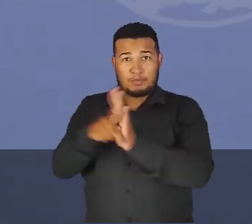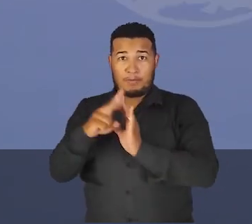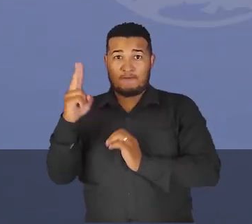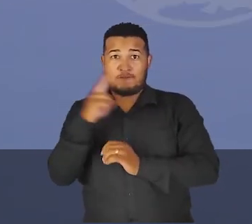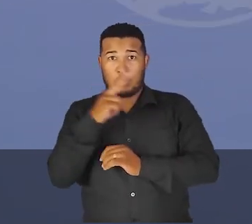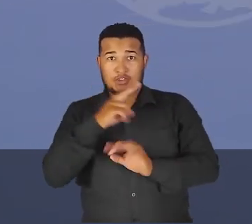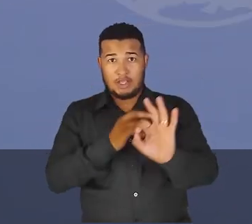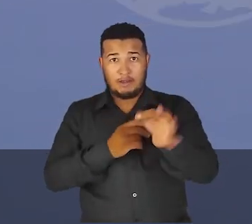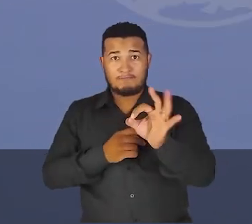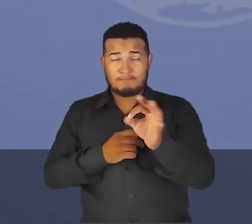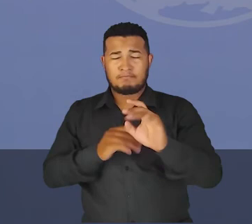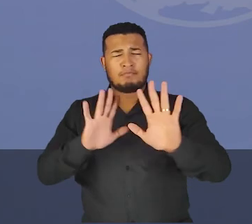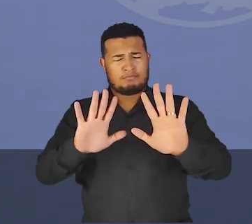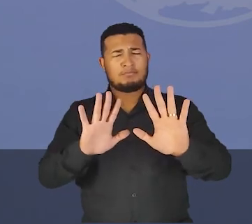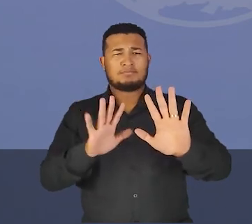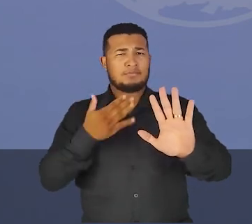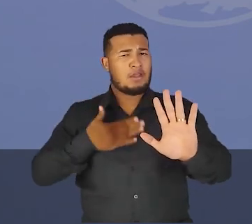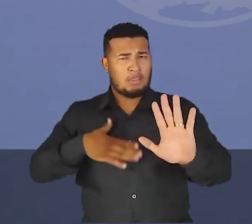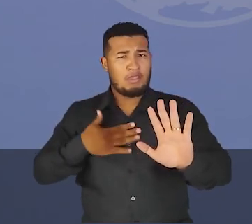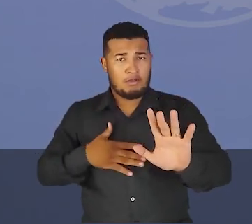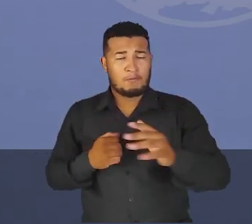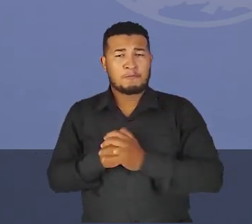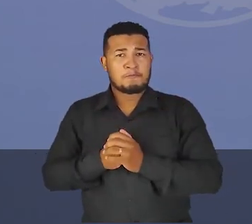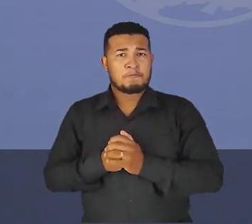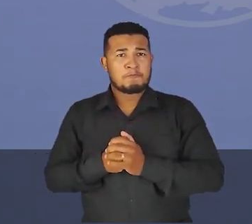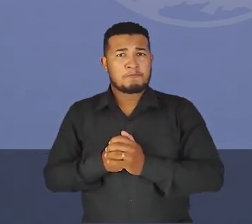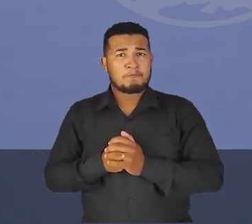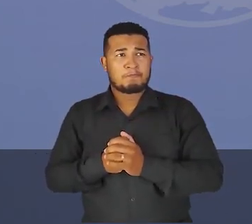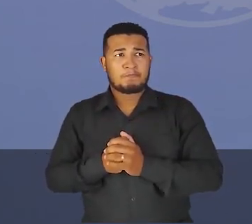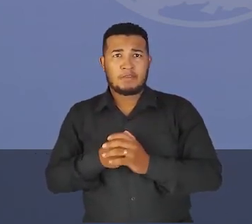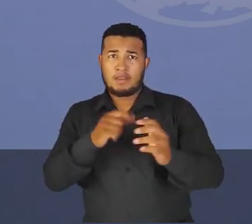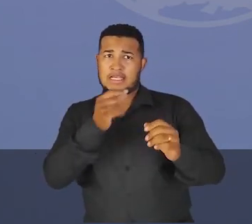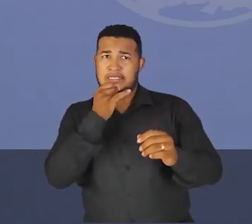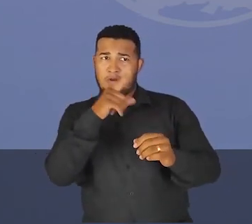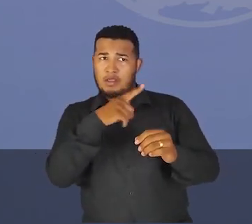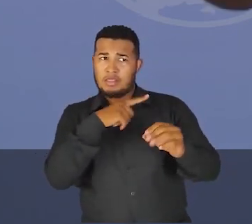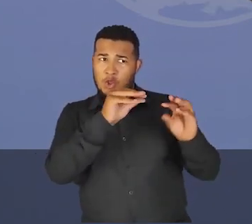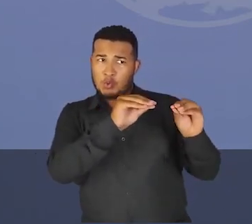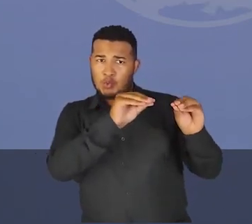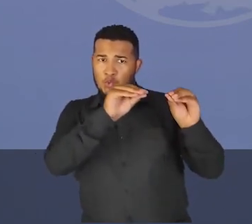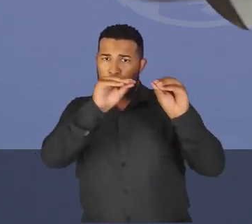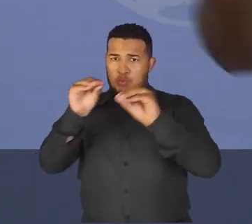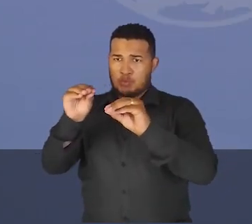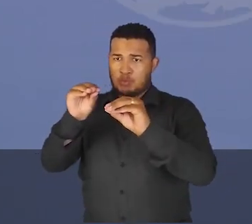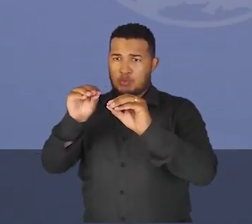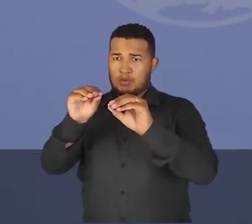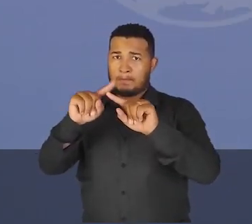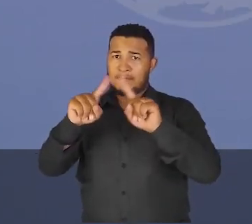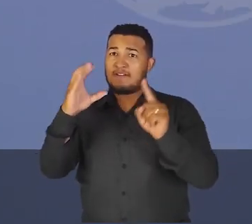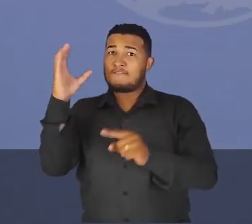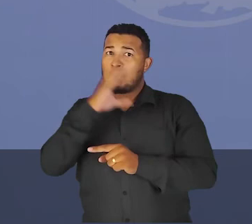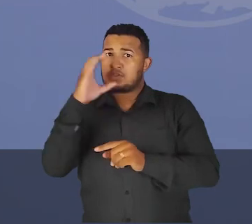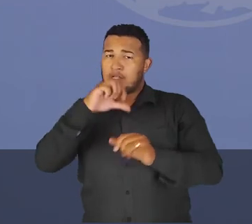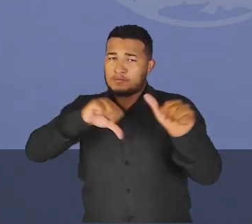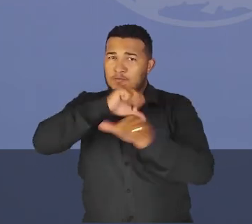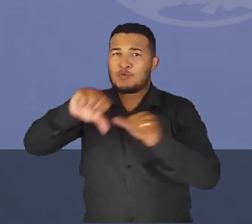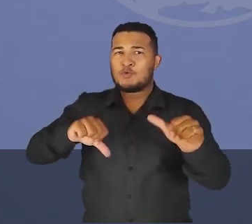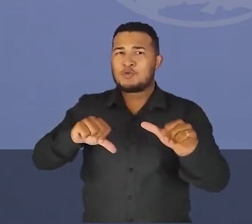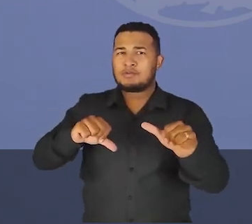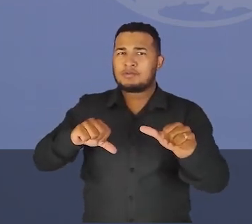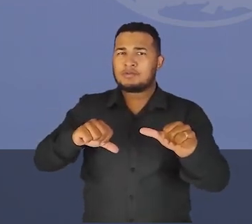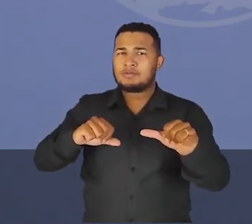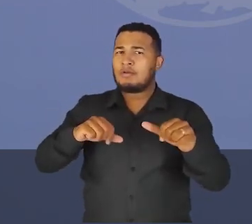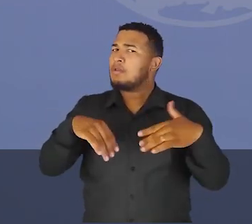ok? Mas espera lá, ele se desloca e muda de velocidade. Então, quando